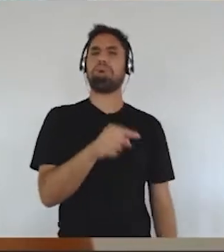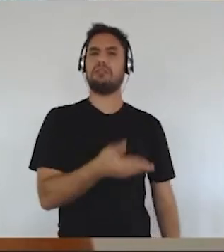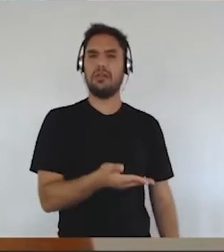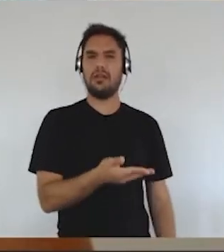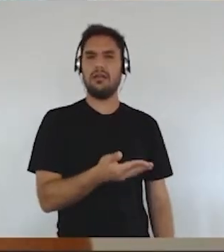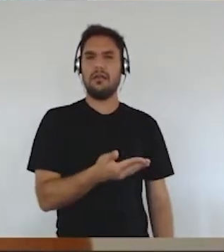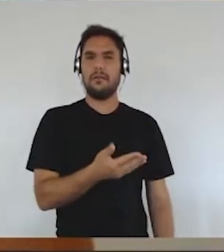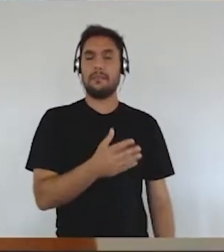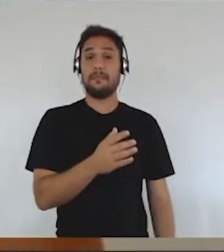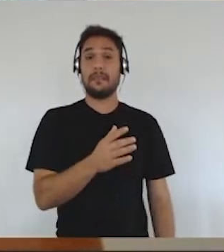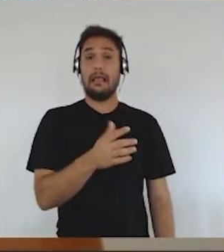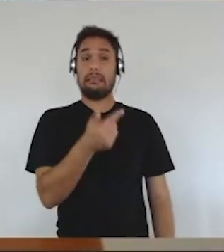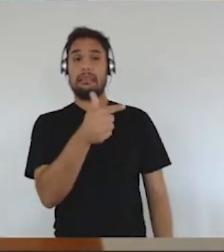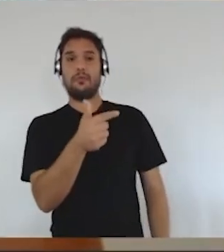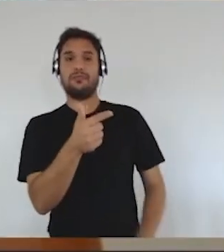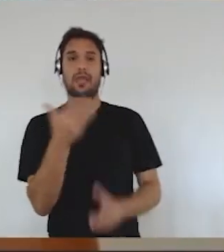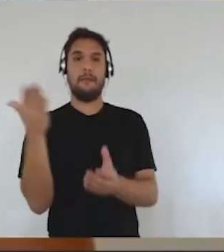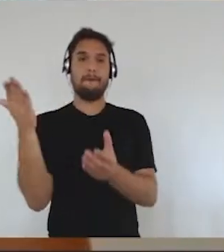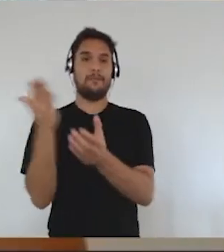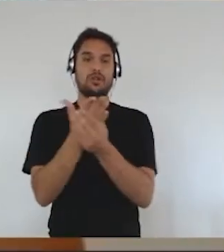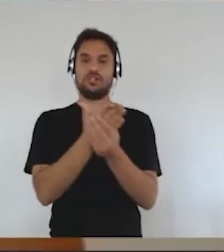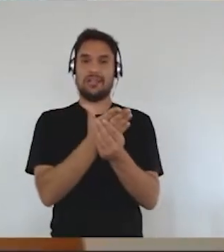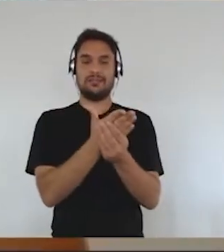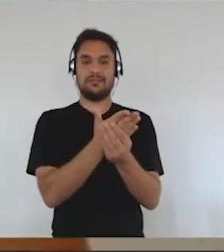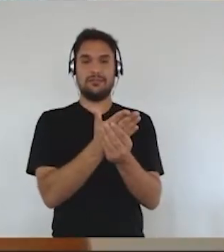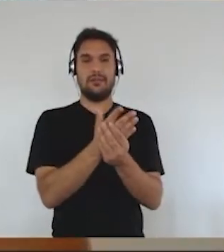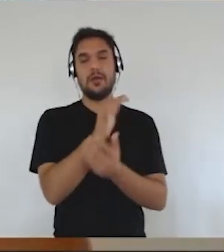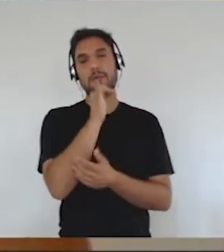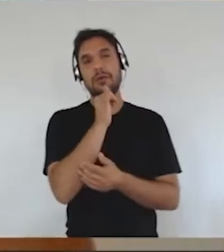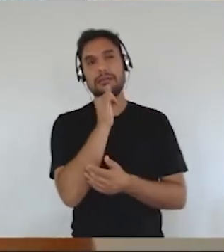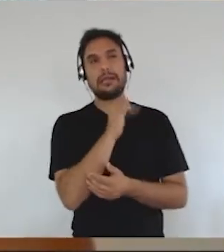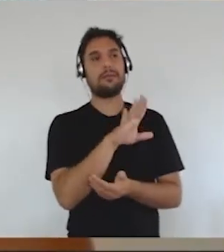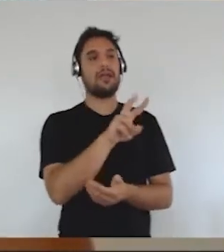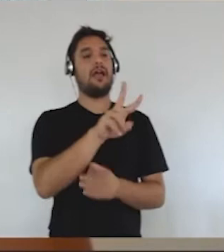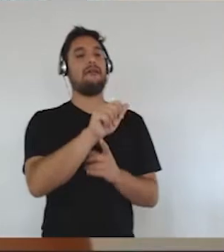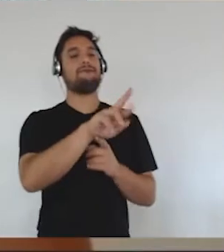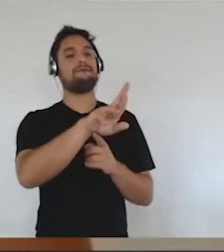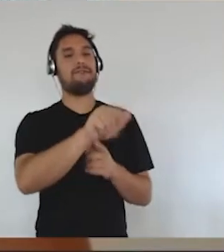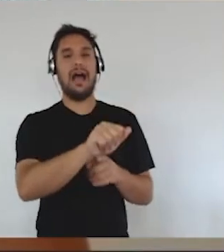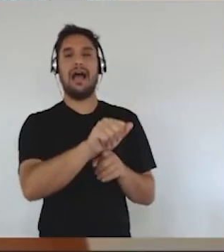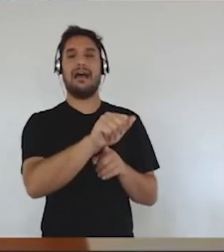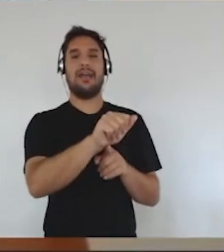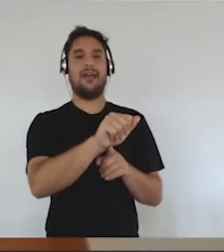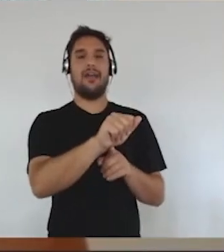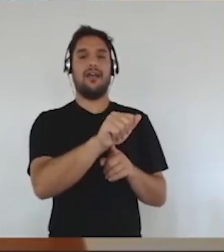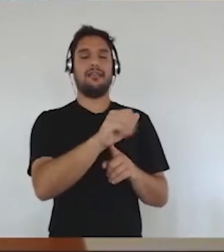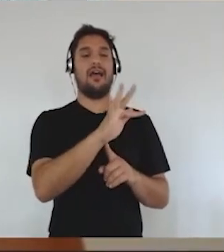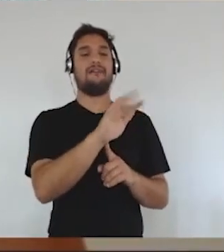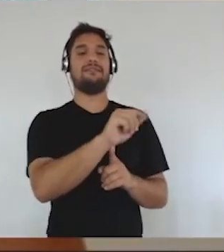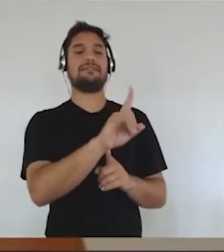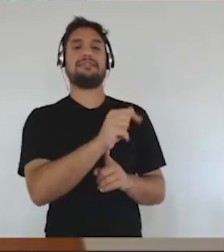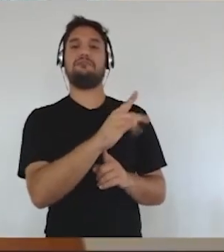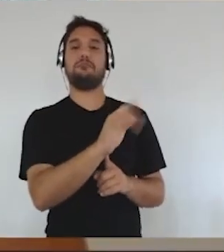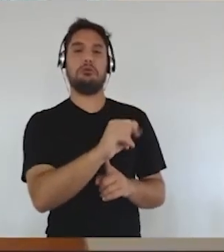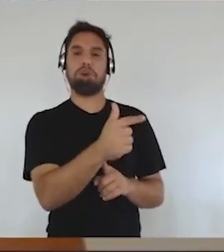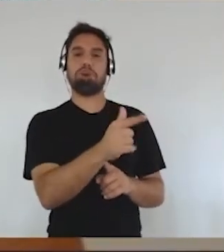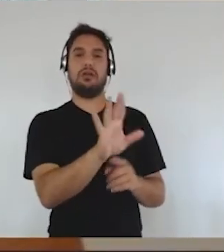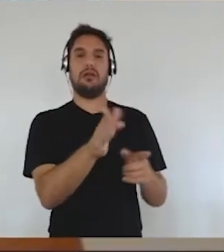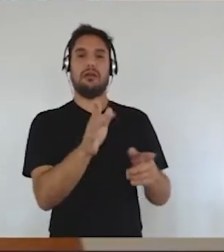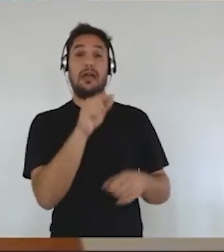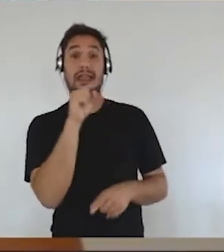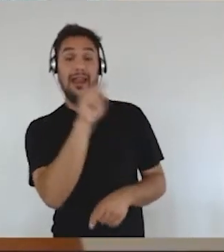Não existem mais ações, não existe lá uma vara da Fazenda Pública, como tem aqui. Lá, qualquer